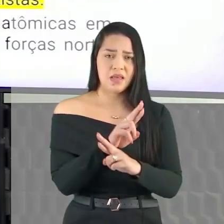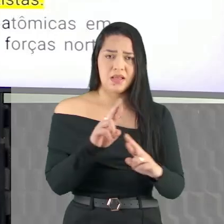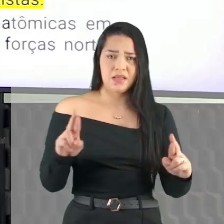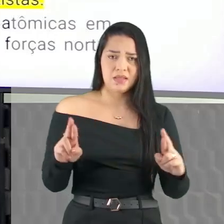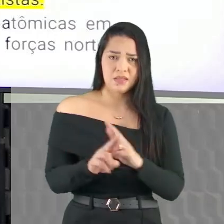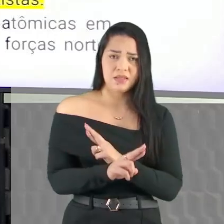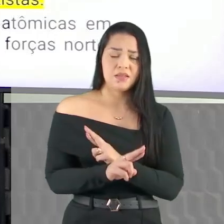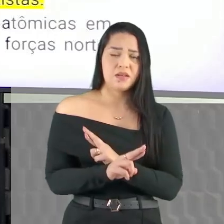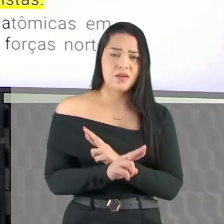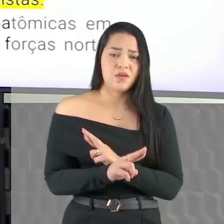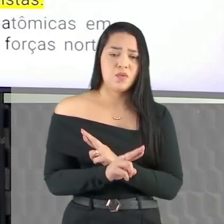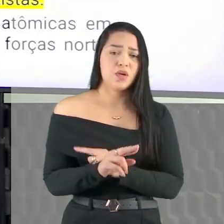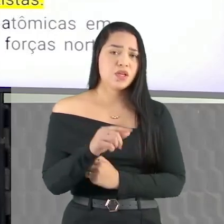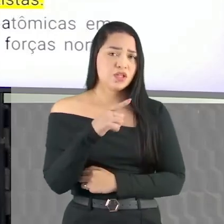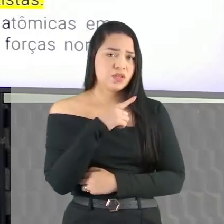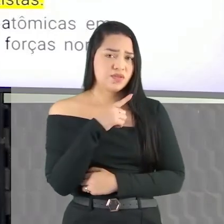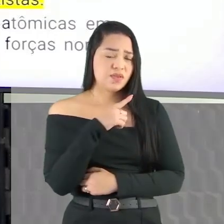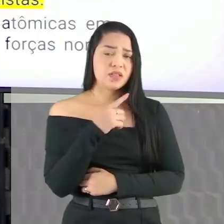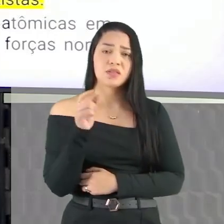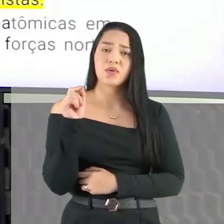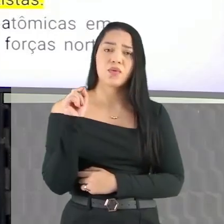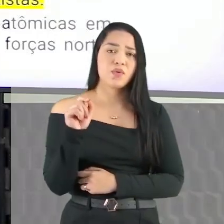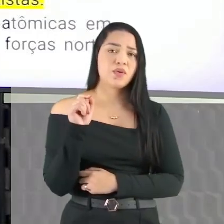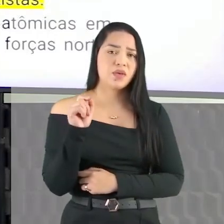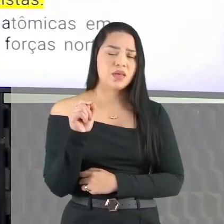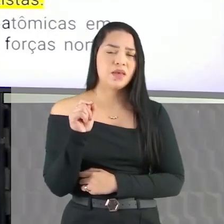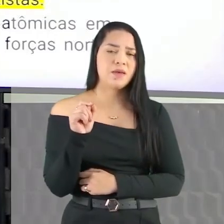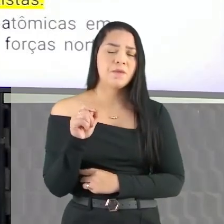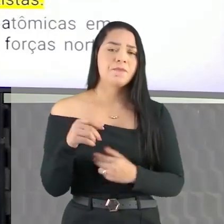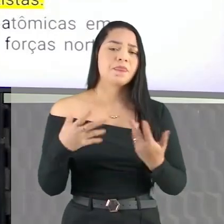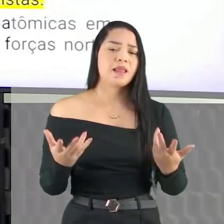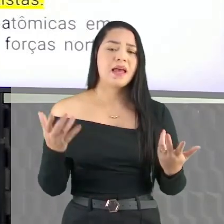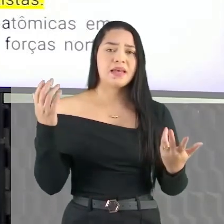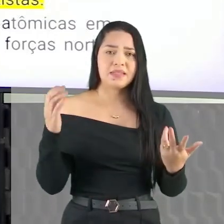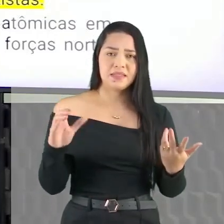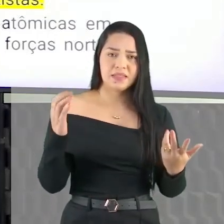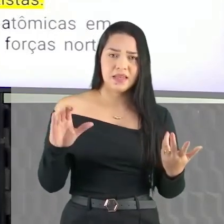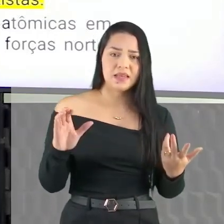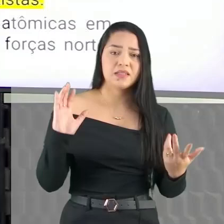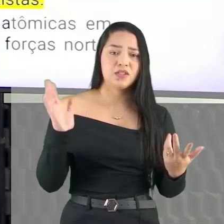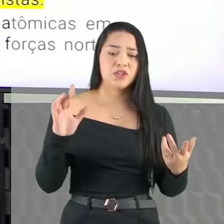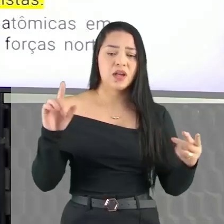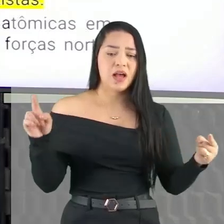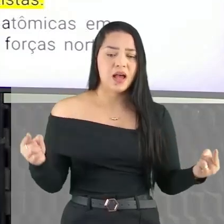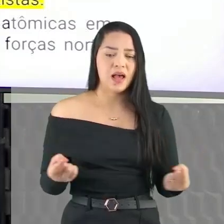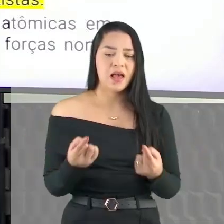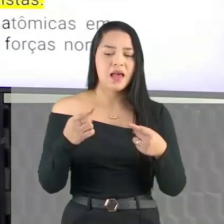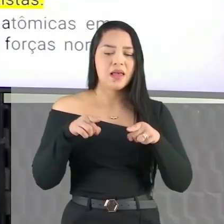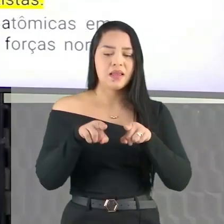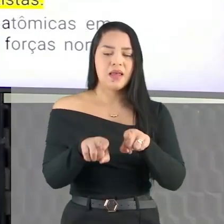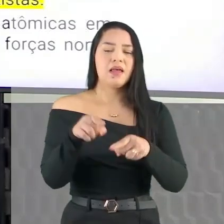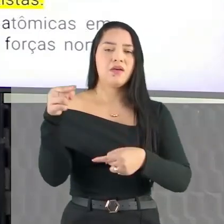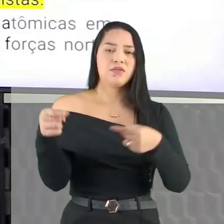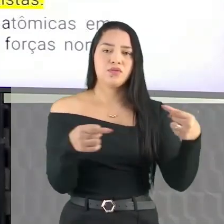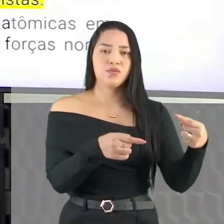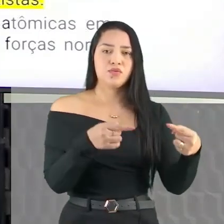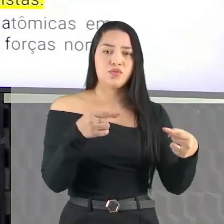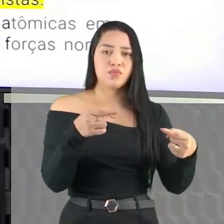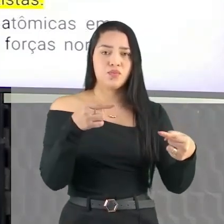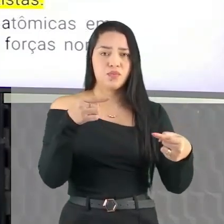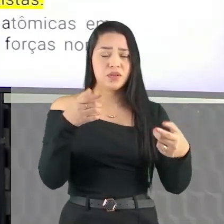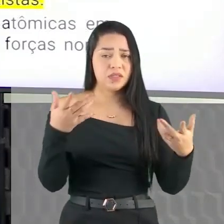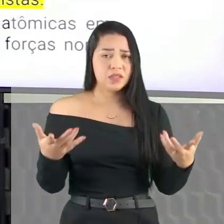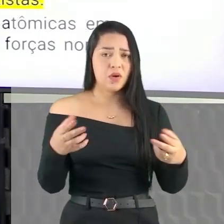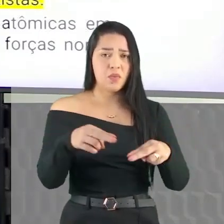né, para que houvesse, claro, né, a ciência está ali aliada ao seu discurso político. Então,